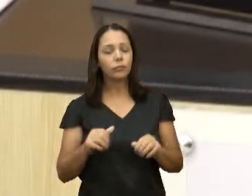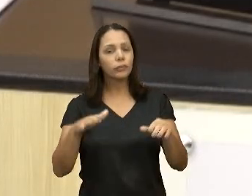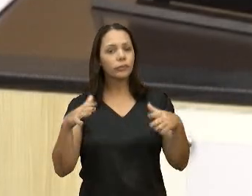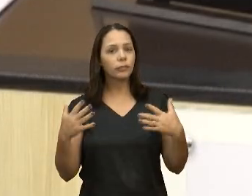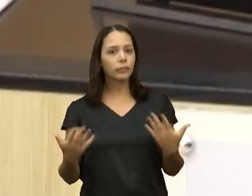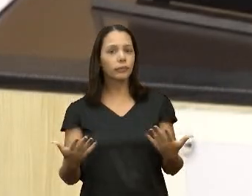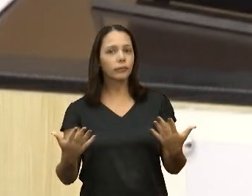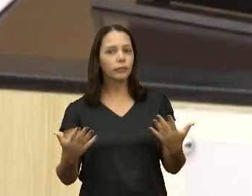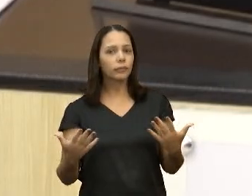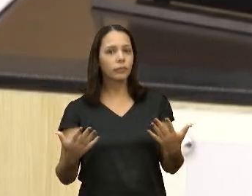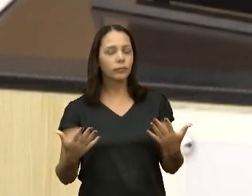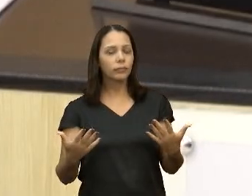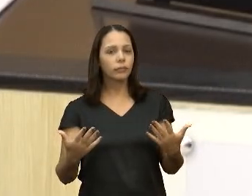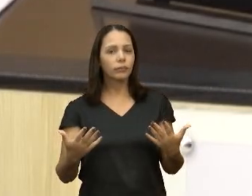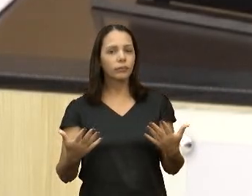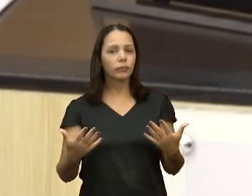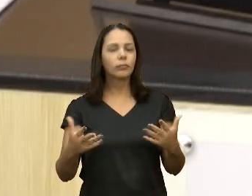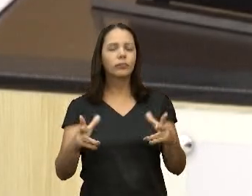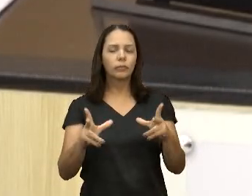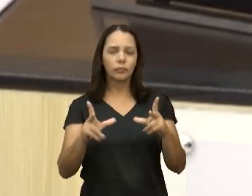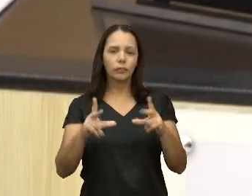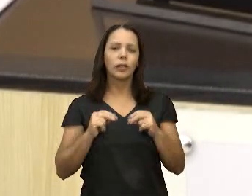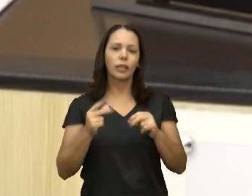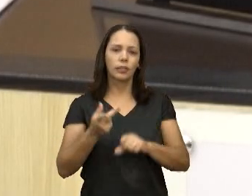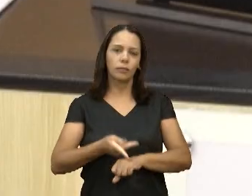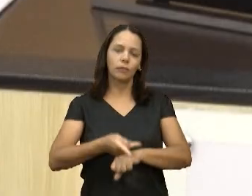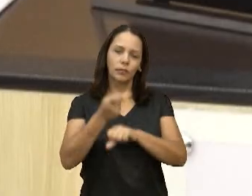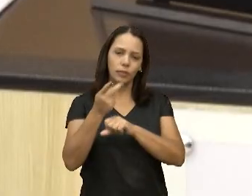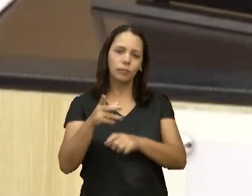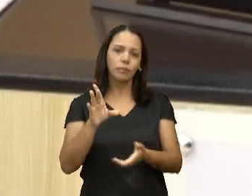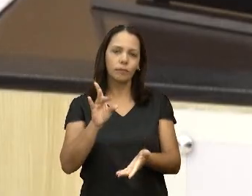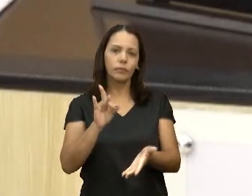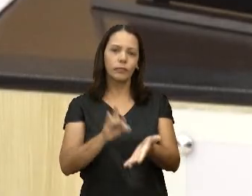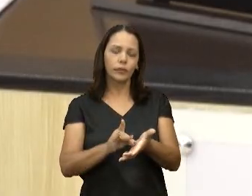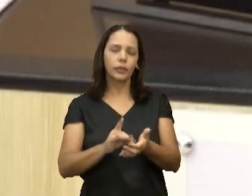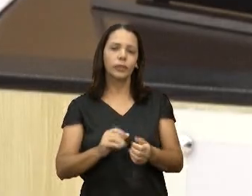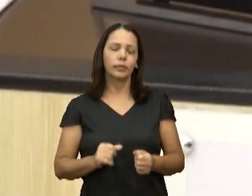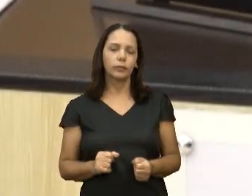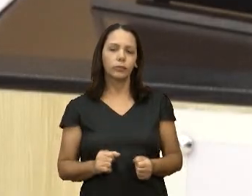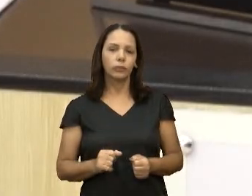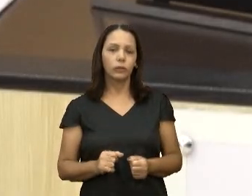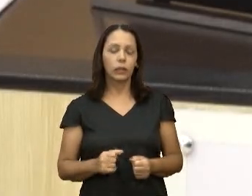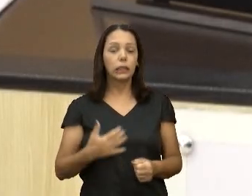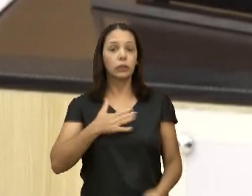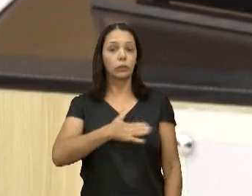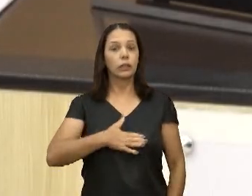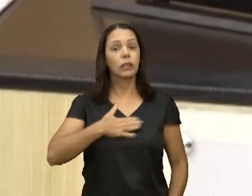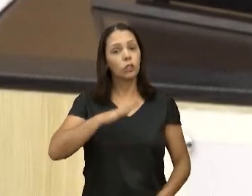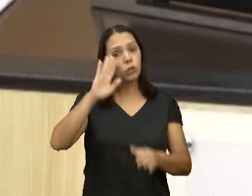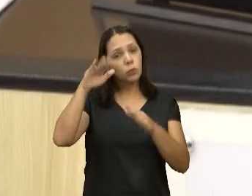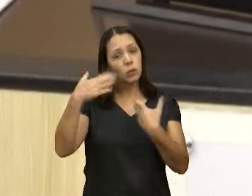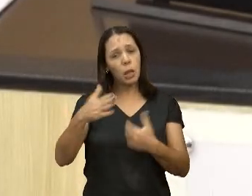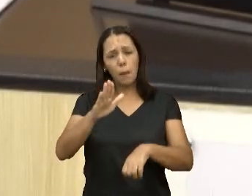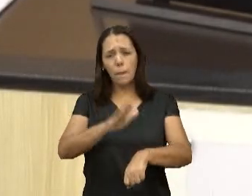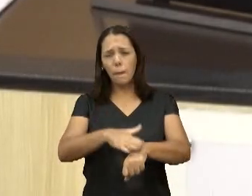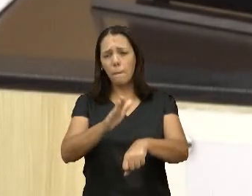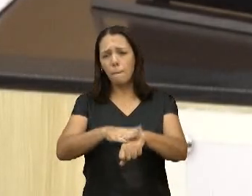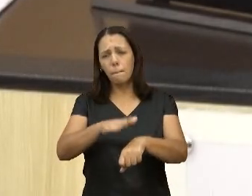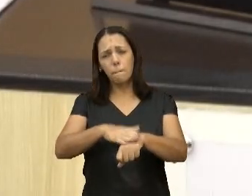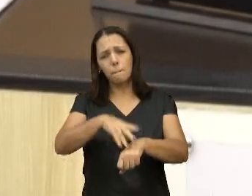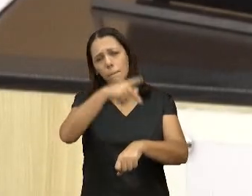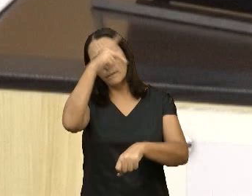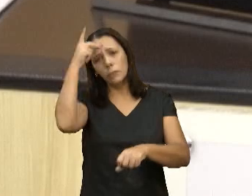Então, nada mais que merecido esse prêmio a vocês. A gente gostaria de homenagear muitos e